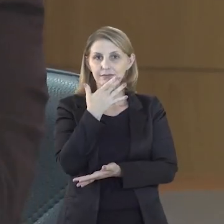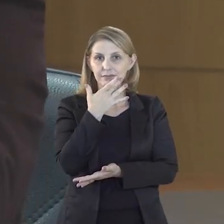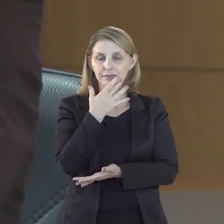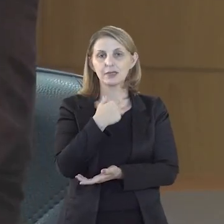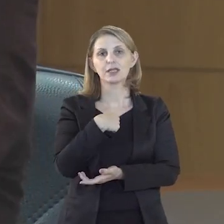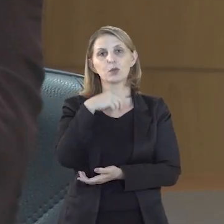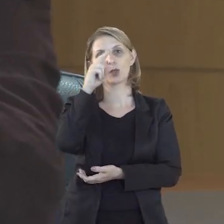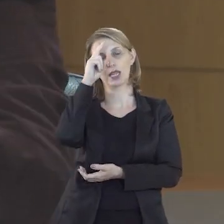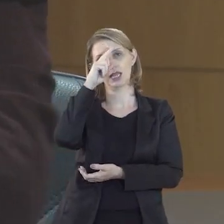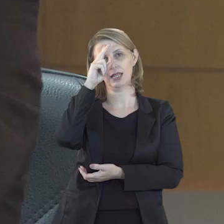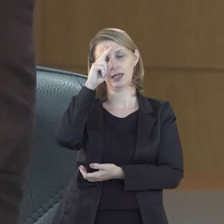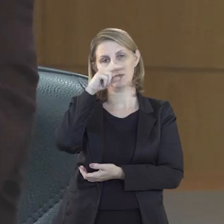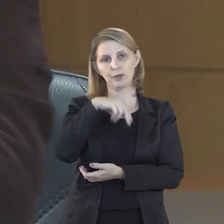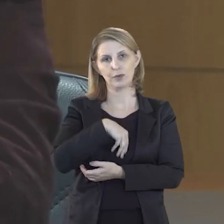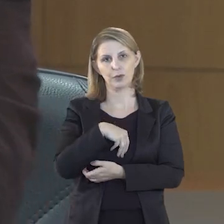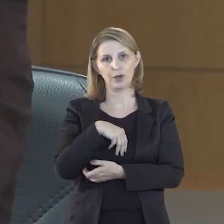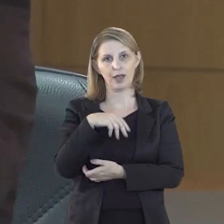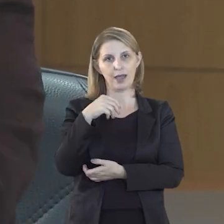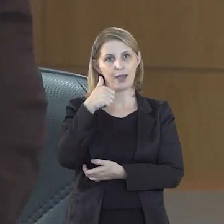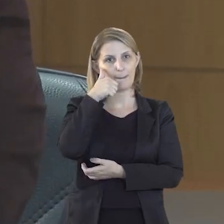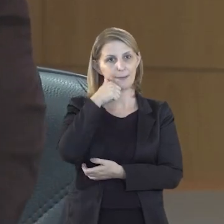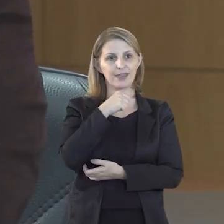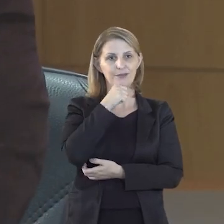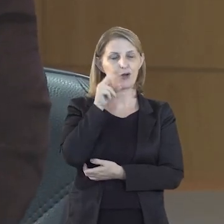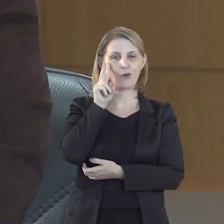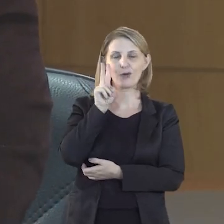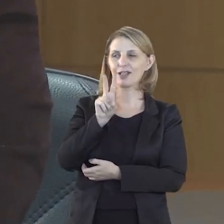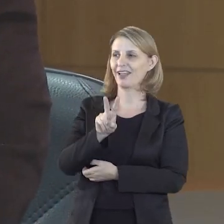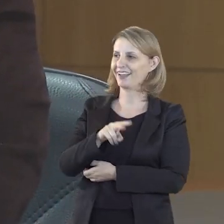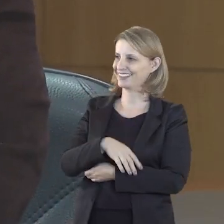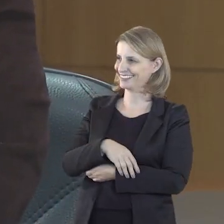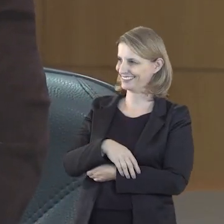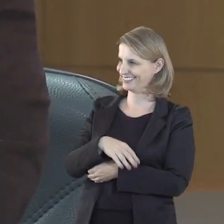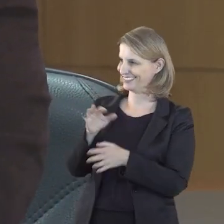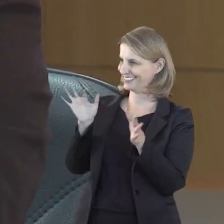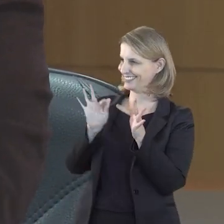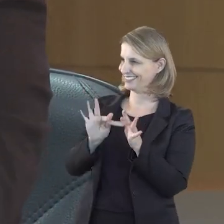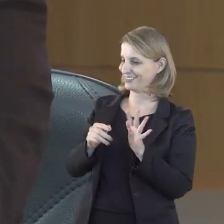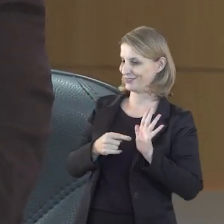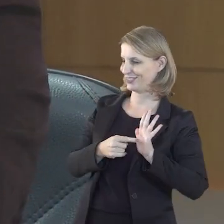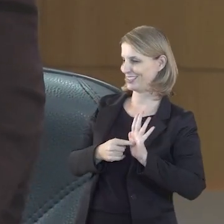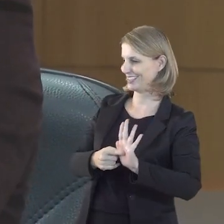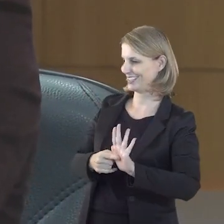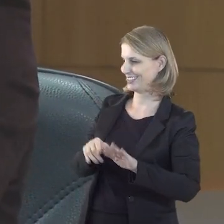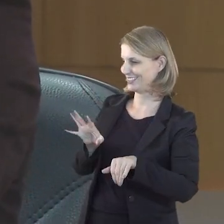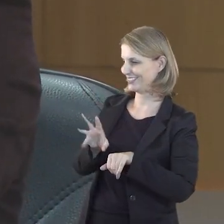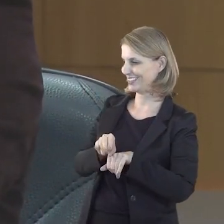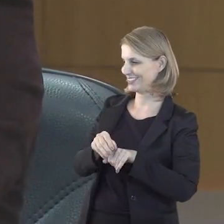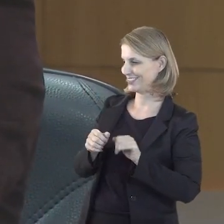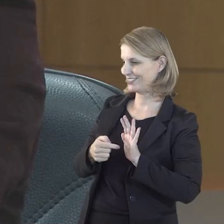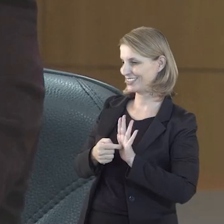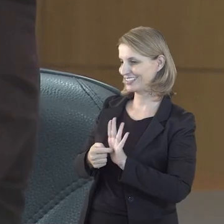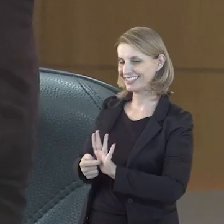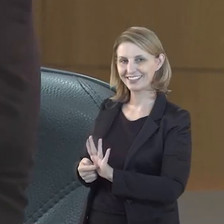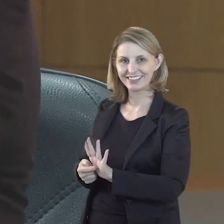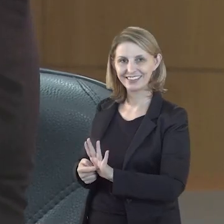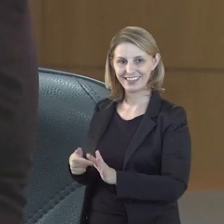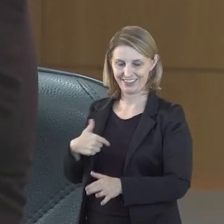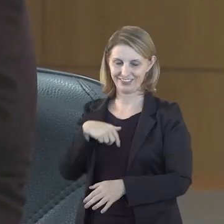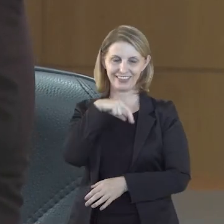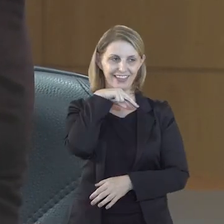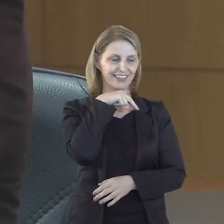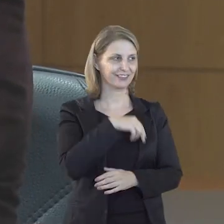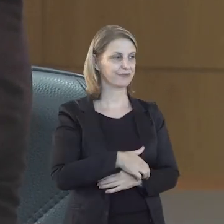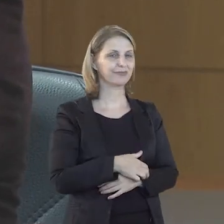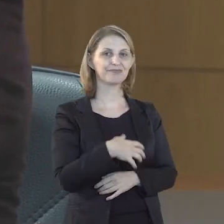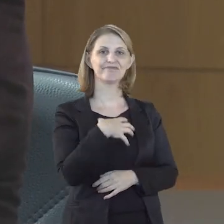lembro daquele cheiro, daquele aroma fenomenal. Eu lembro do olhar de satisfação dela, de estar mostrando